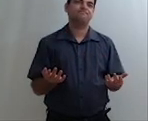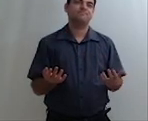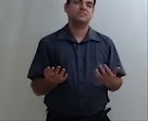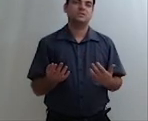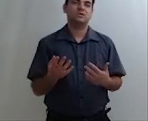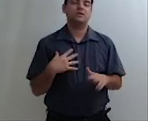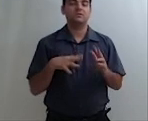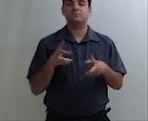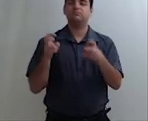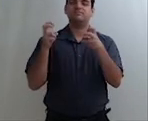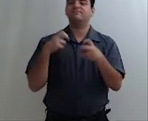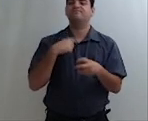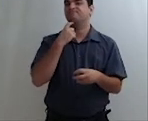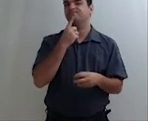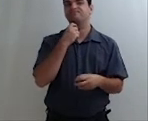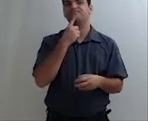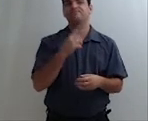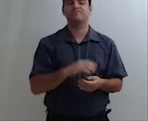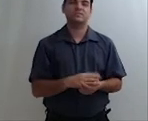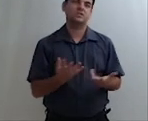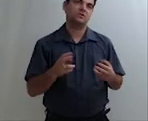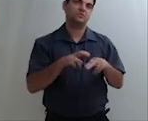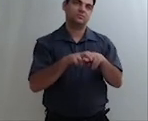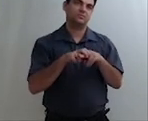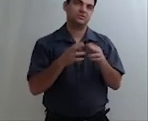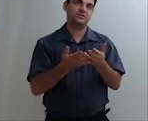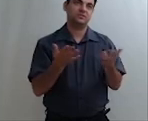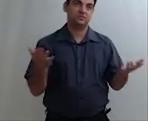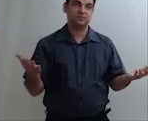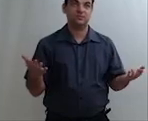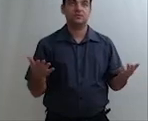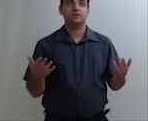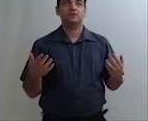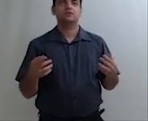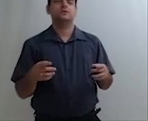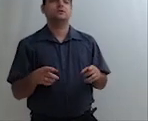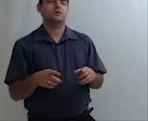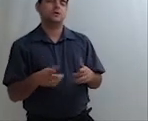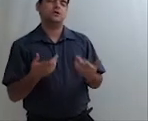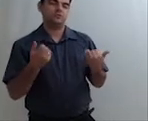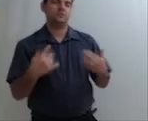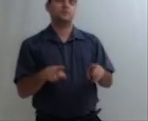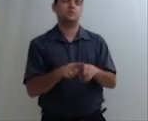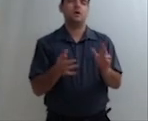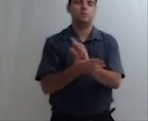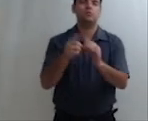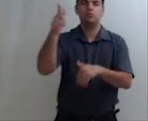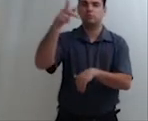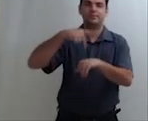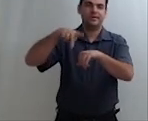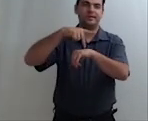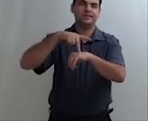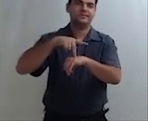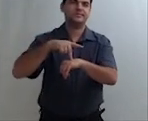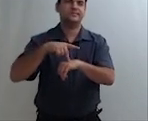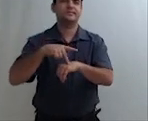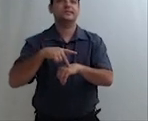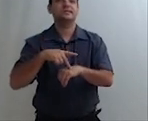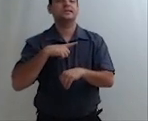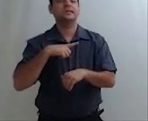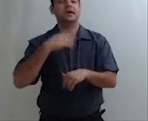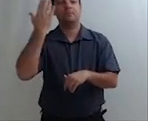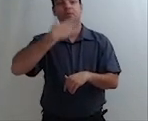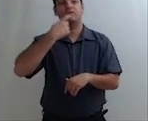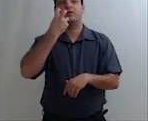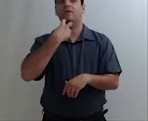equivocado por isso excelências eh inclusive nos países eh latino-americanos em que a prova oral